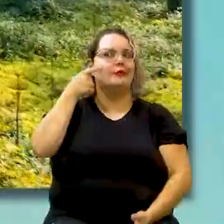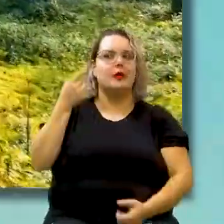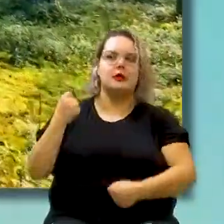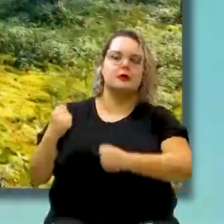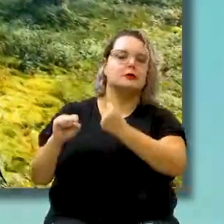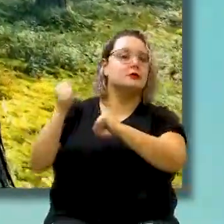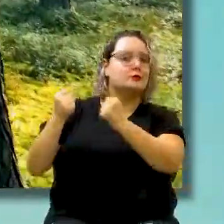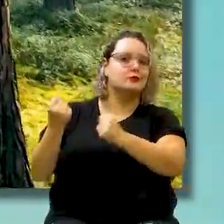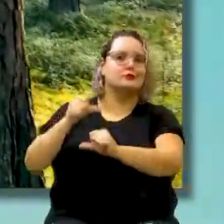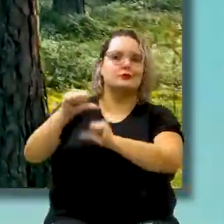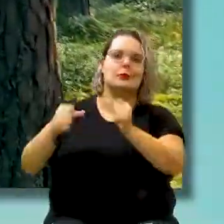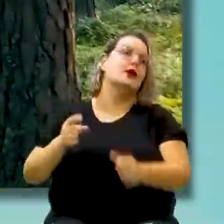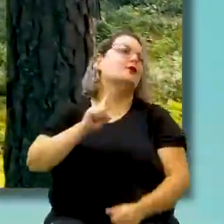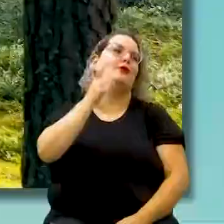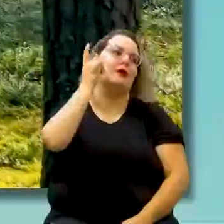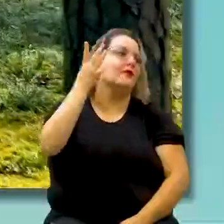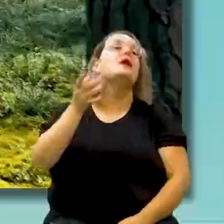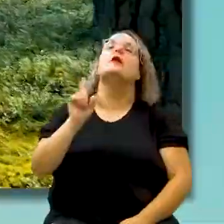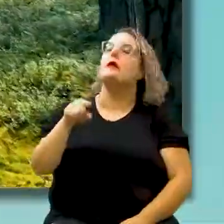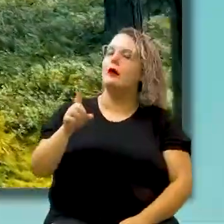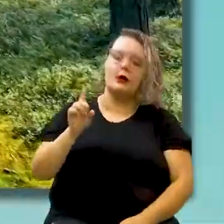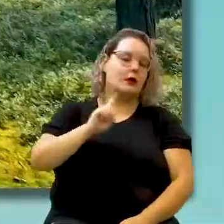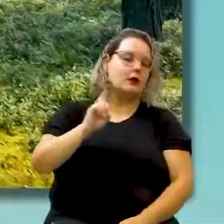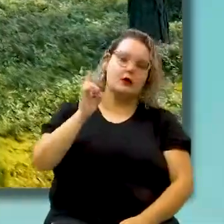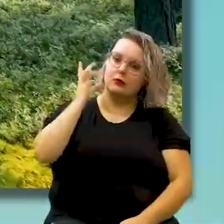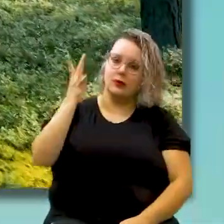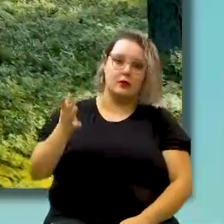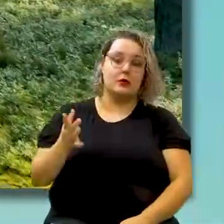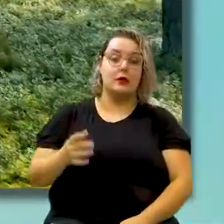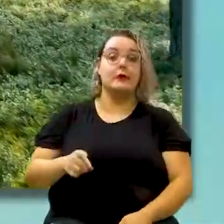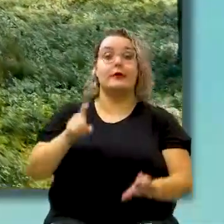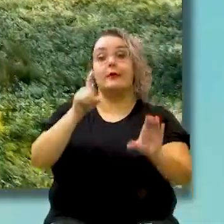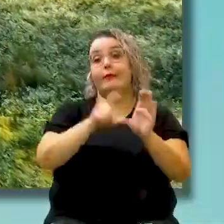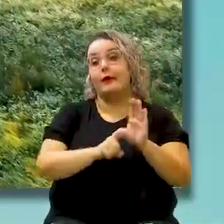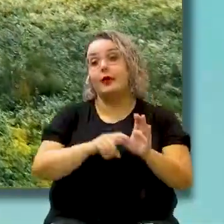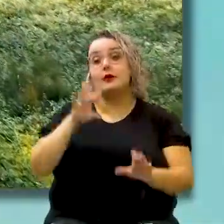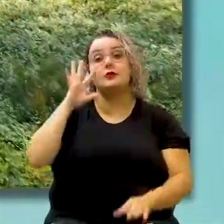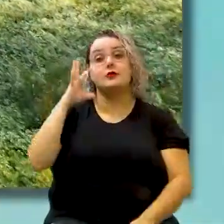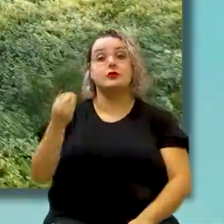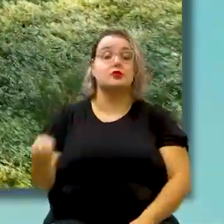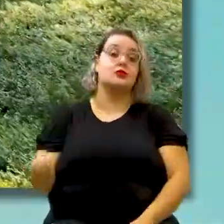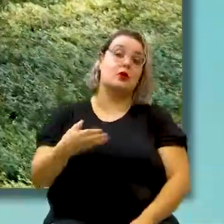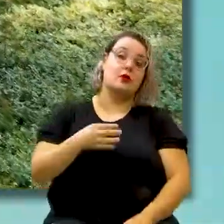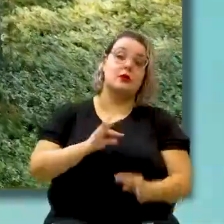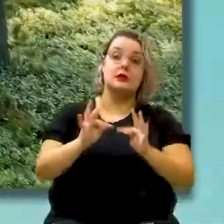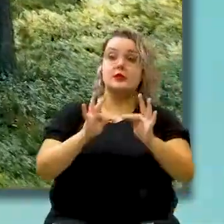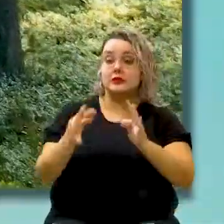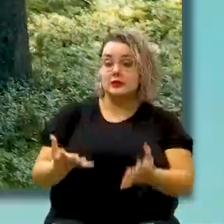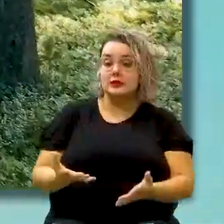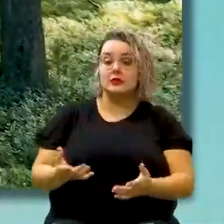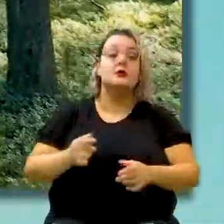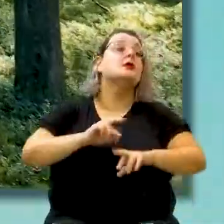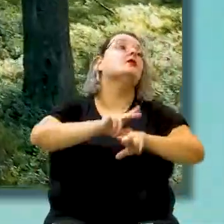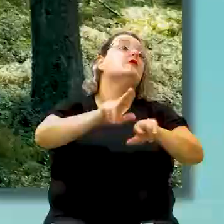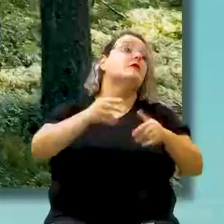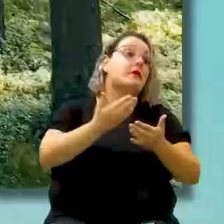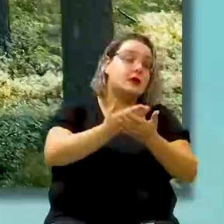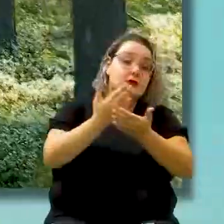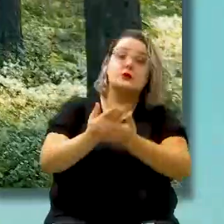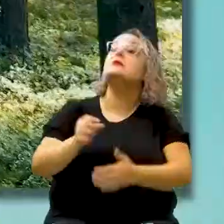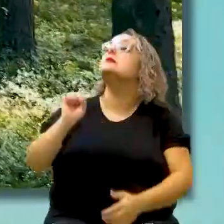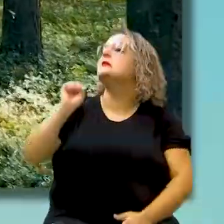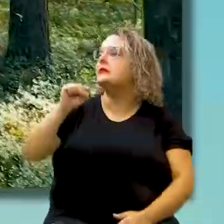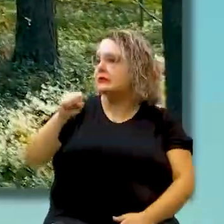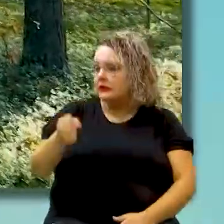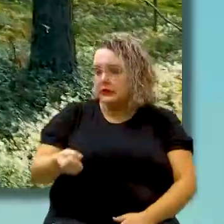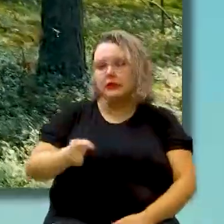o sistema produtivo. Não é fácil, né, fácil, porque você professora? depende de conhecimento, você depende de novas técnicas. Muitos Revolucionar a sua